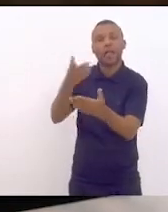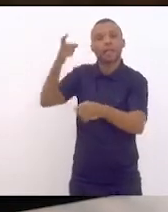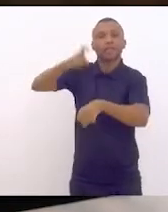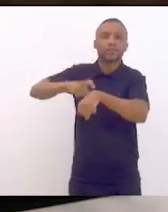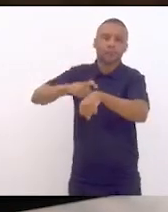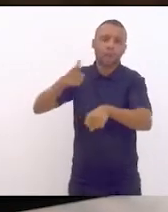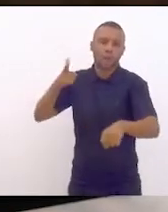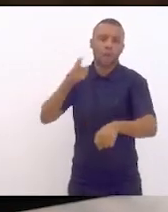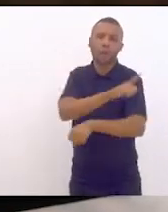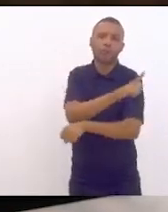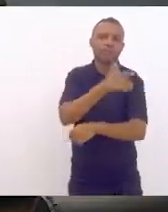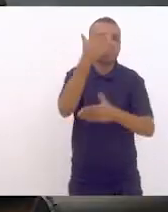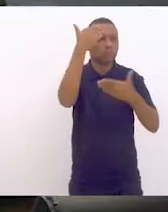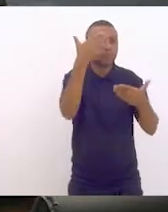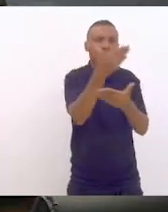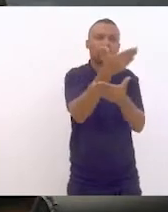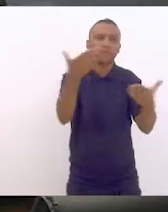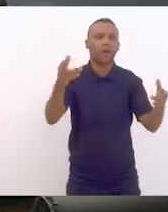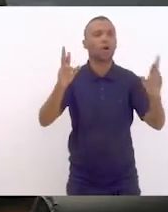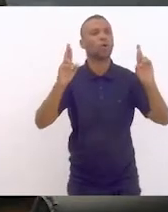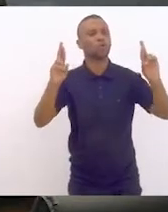obrigado, pessoal. Sucesso.